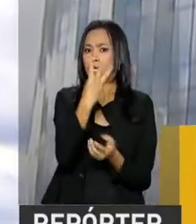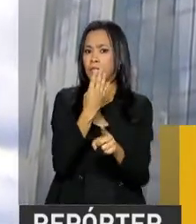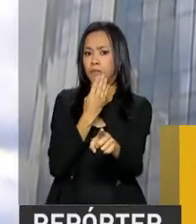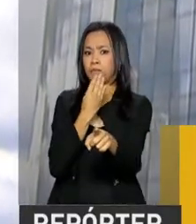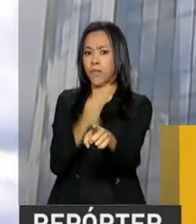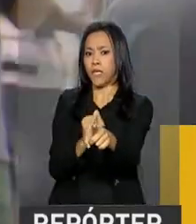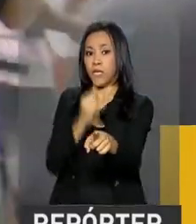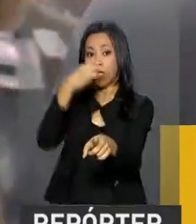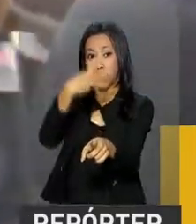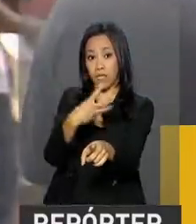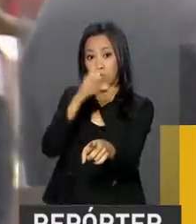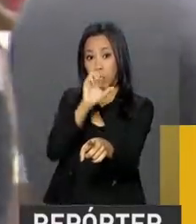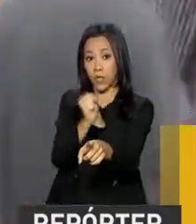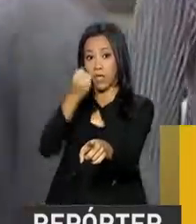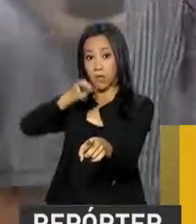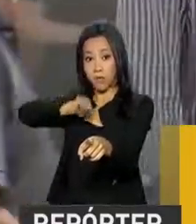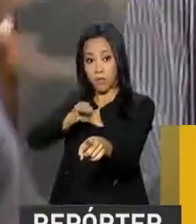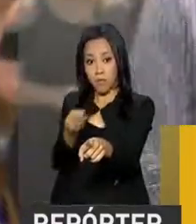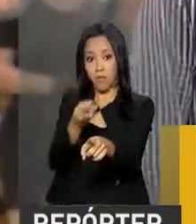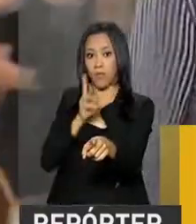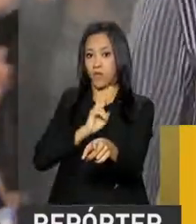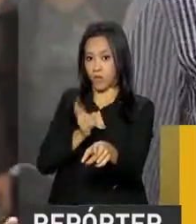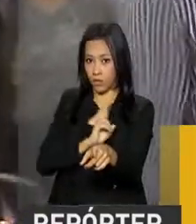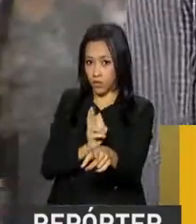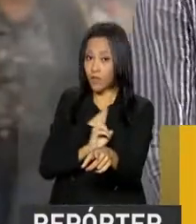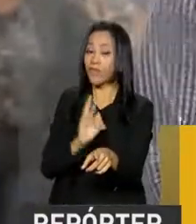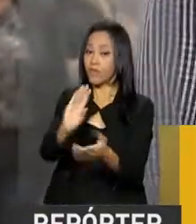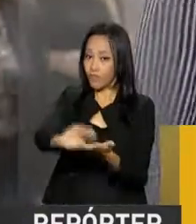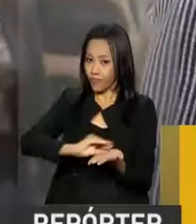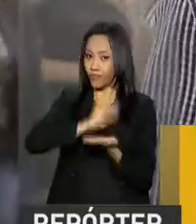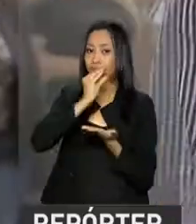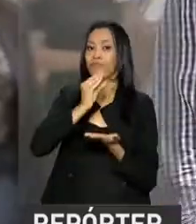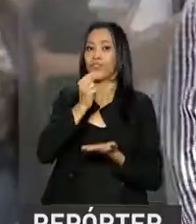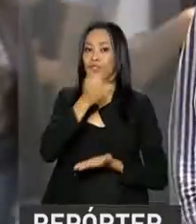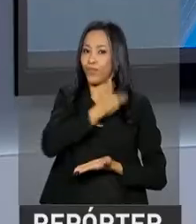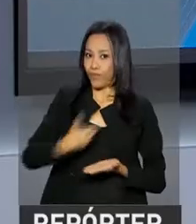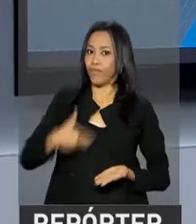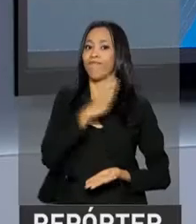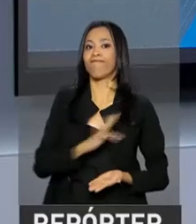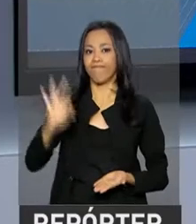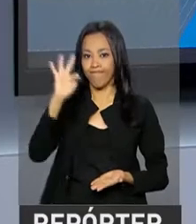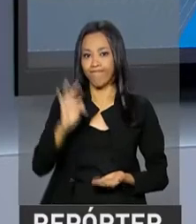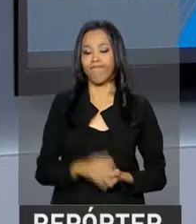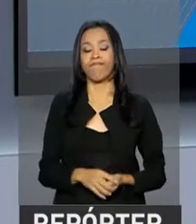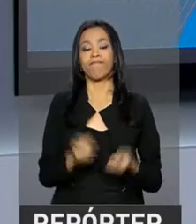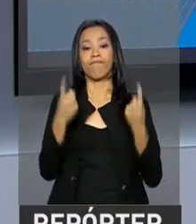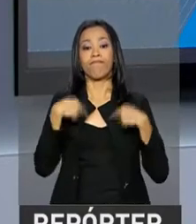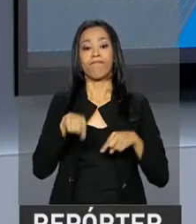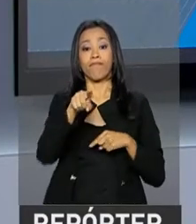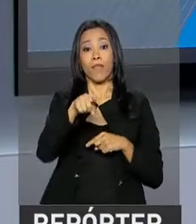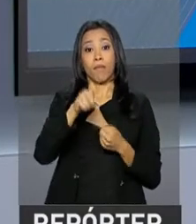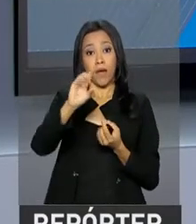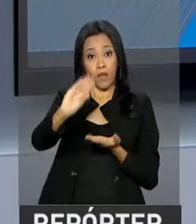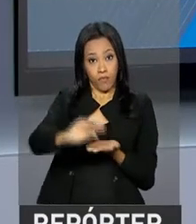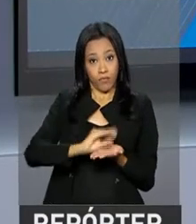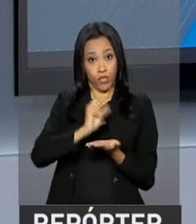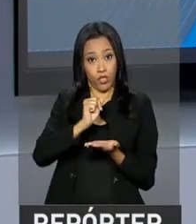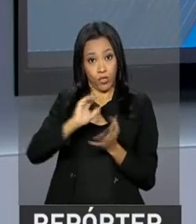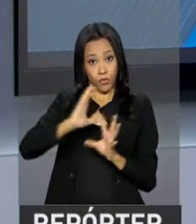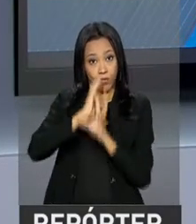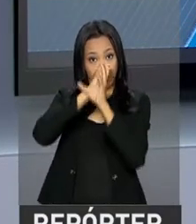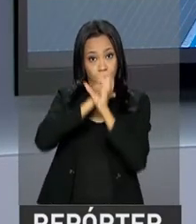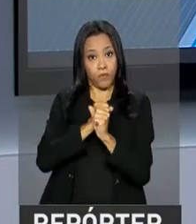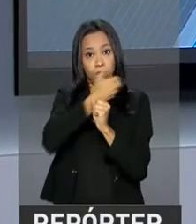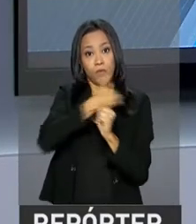e 380 milhões de reais para o governo federal para completar as receitas previstas pelo governo